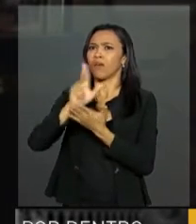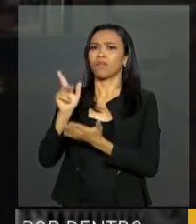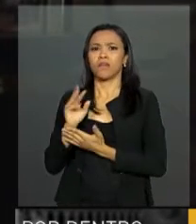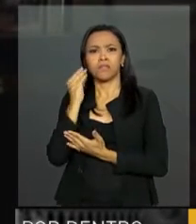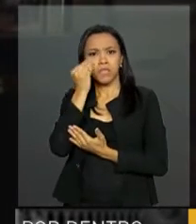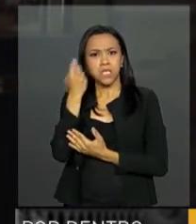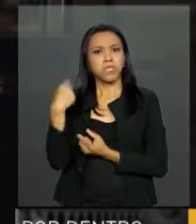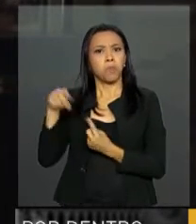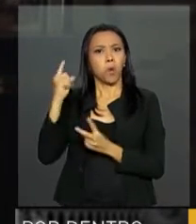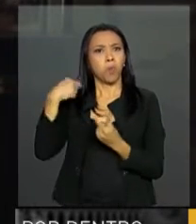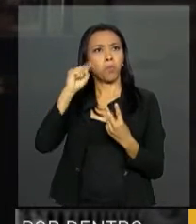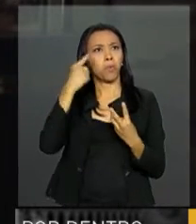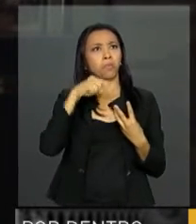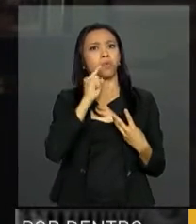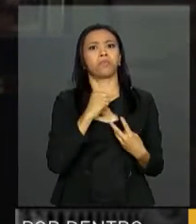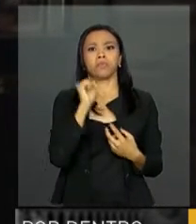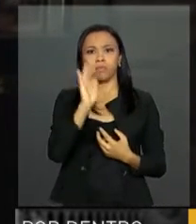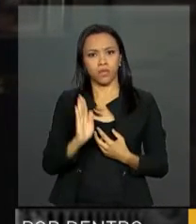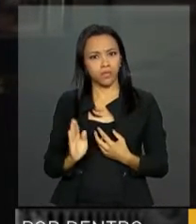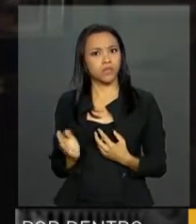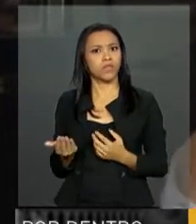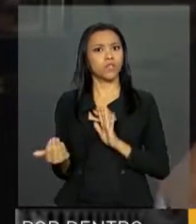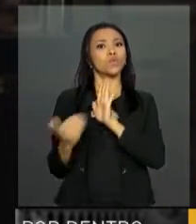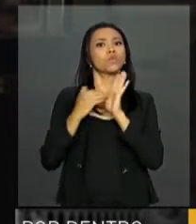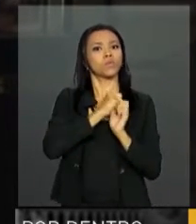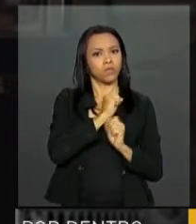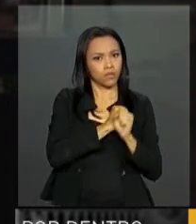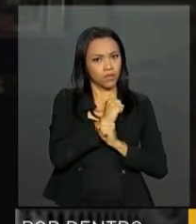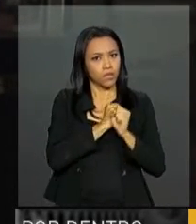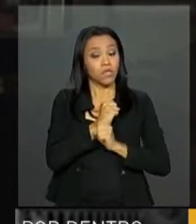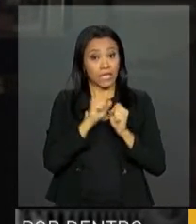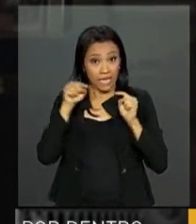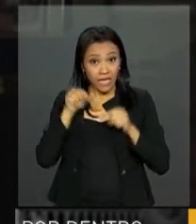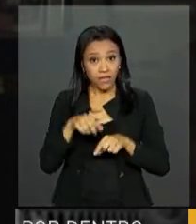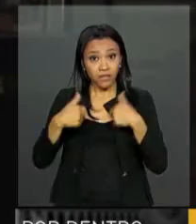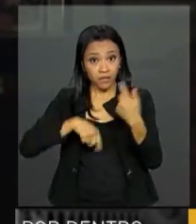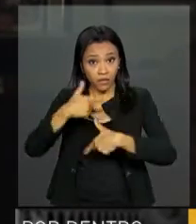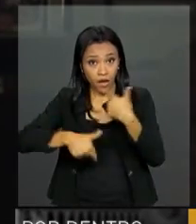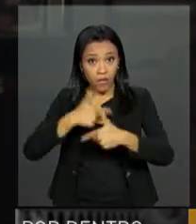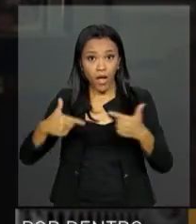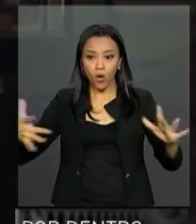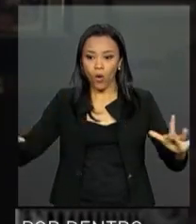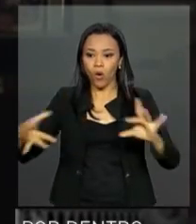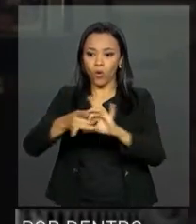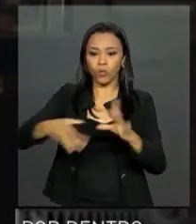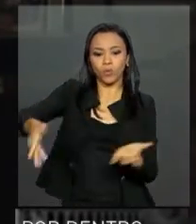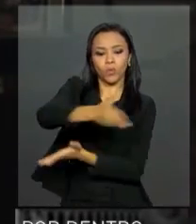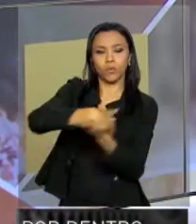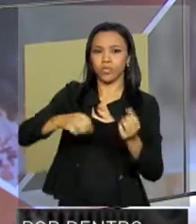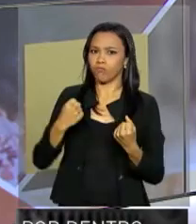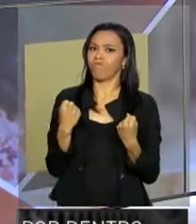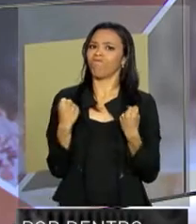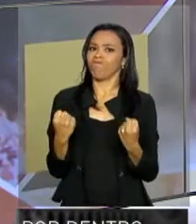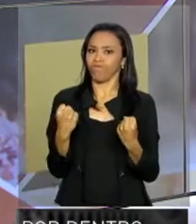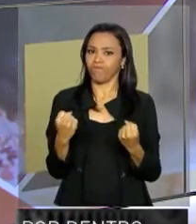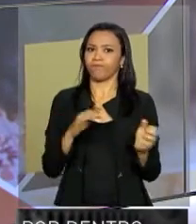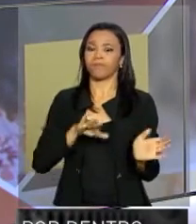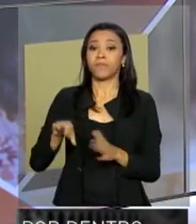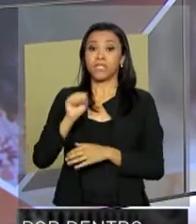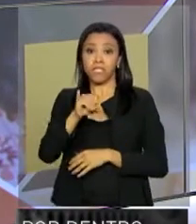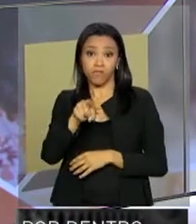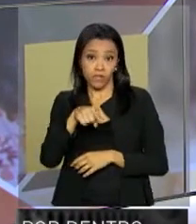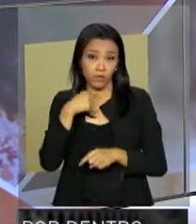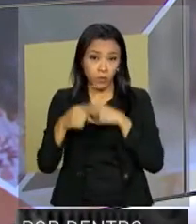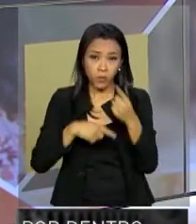né, no Brasil, nesses últimos anos, que mostram que essa ação integrada, ela tem um impacto muito grande. E se você